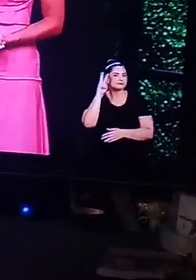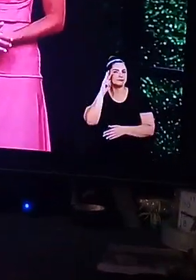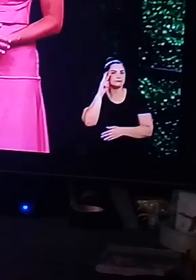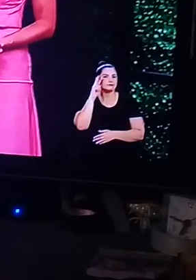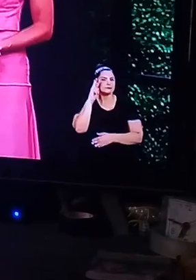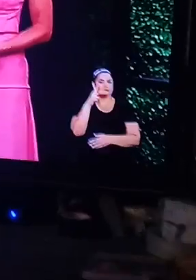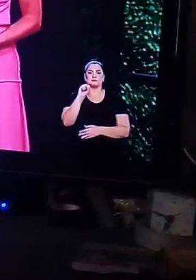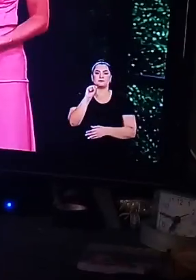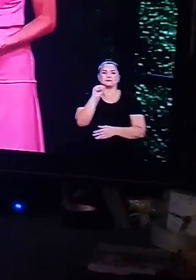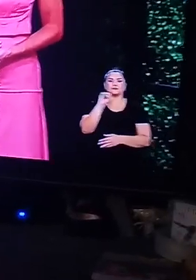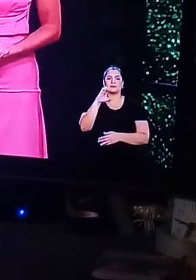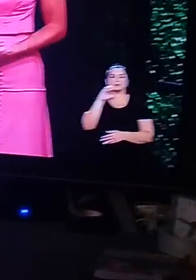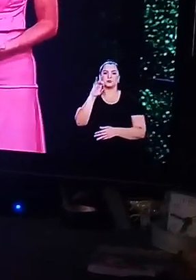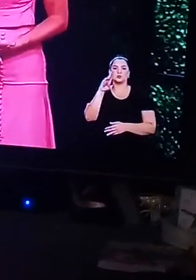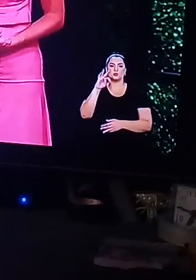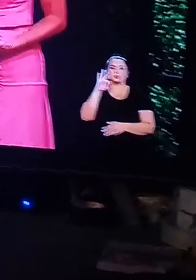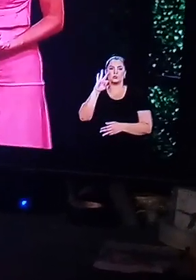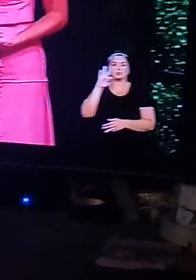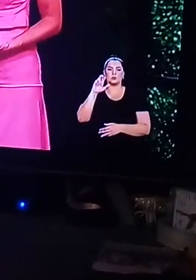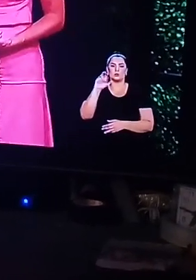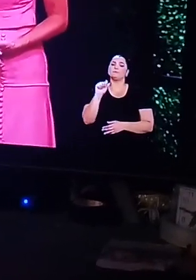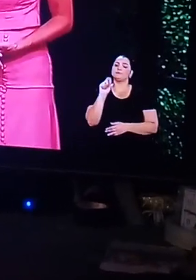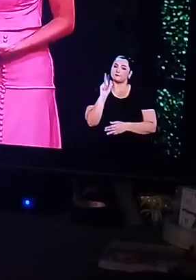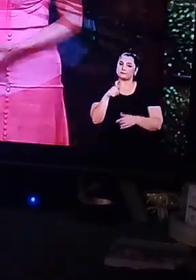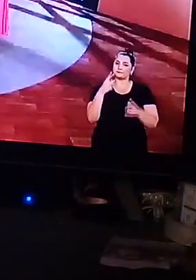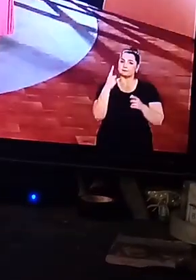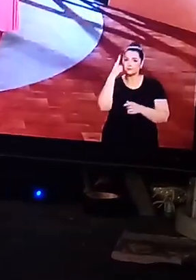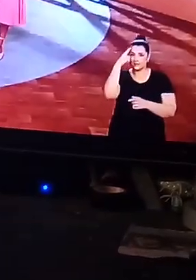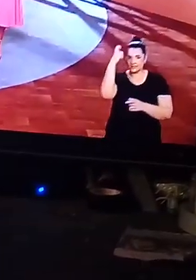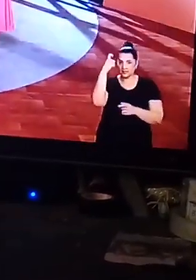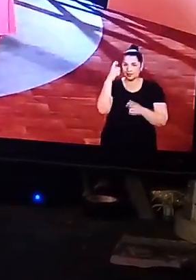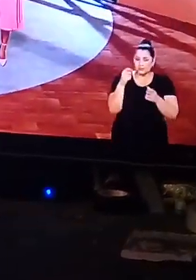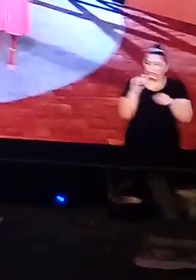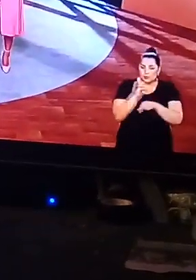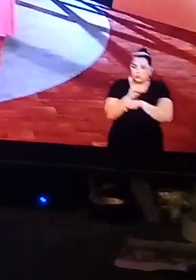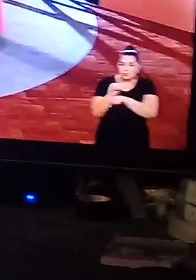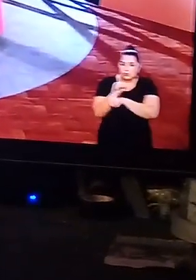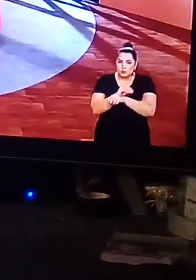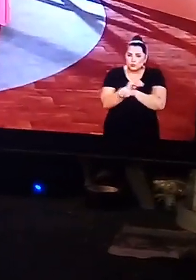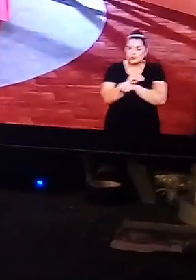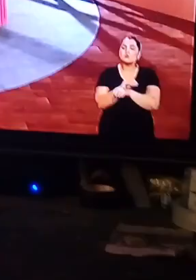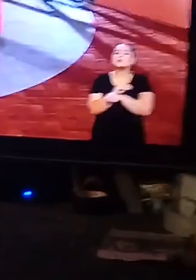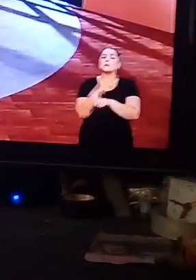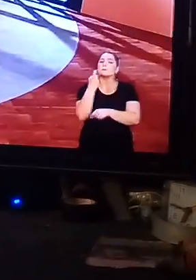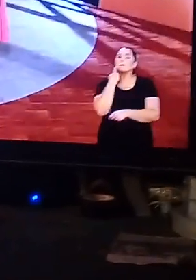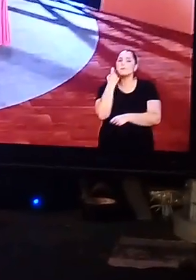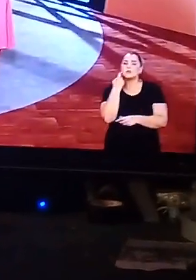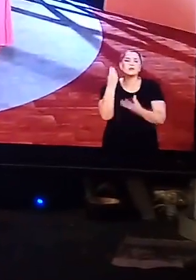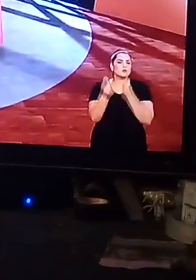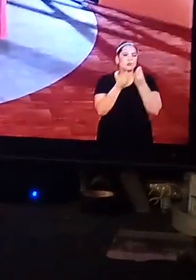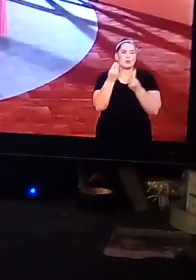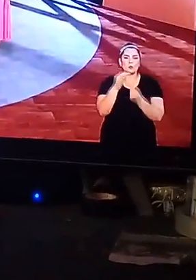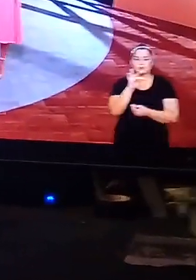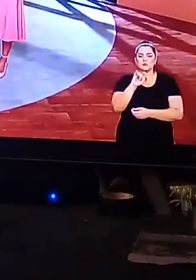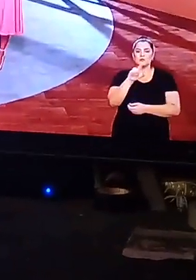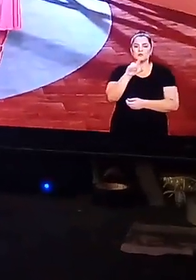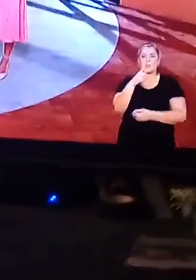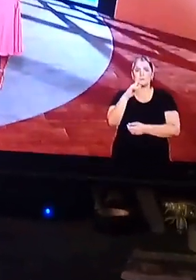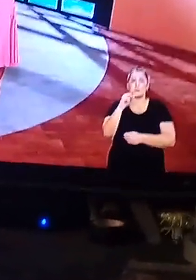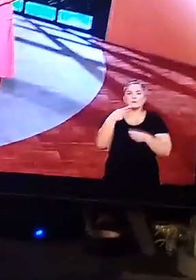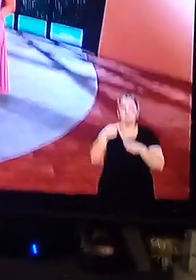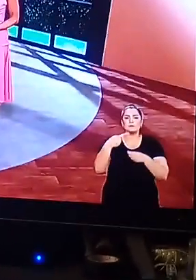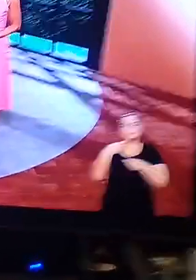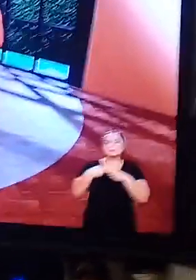Dessa Antiga Ancestrais E tal Não sei como é chama Dos antigos